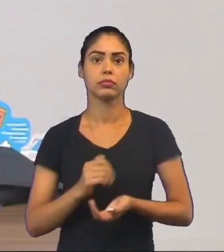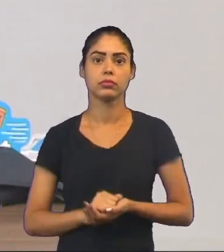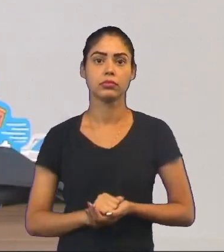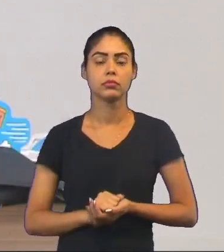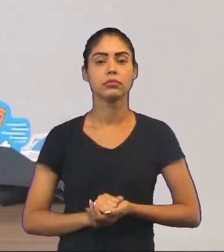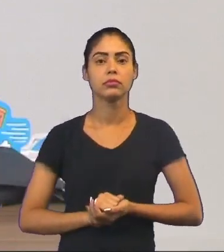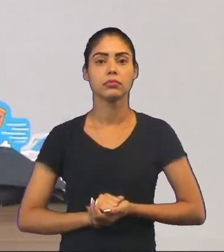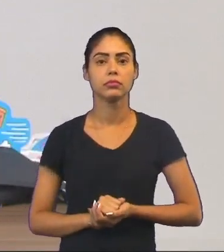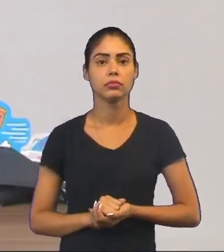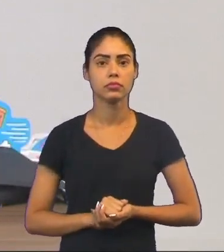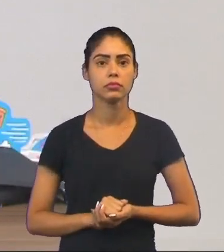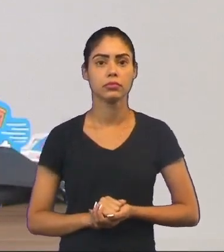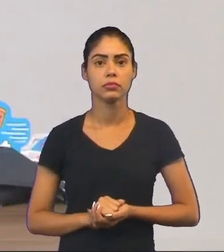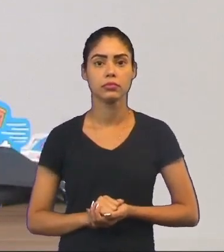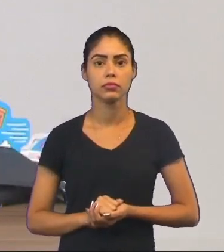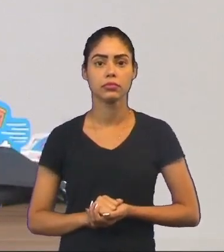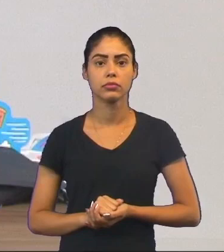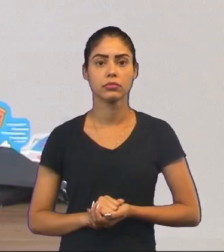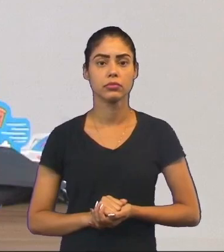ser